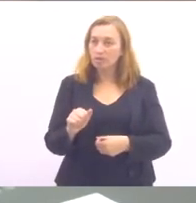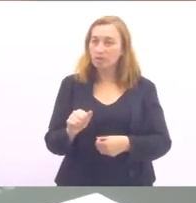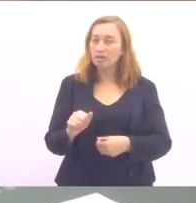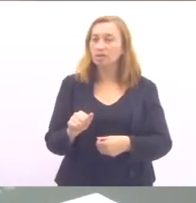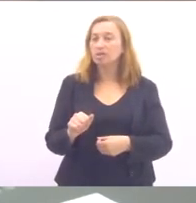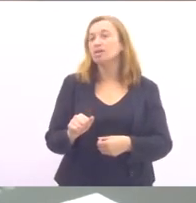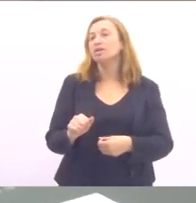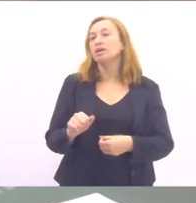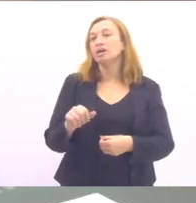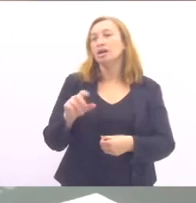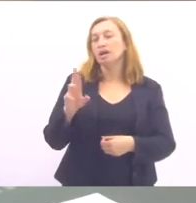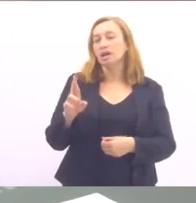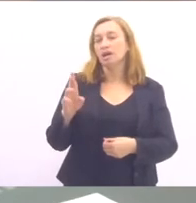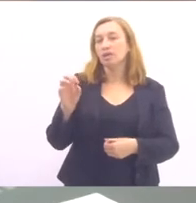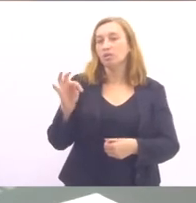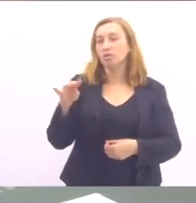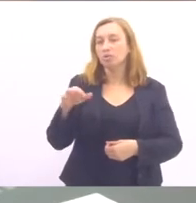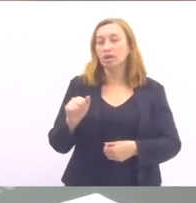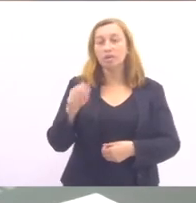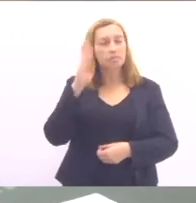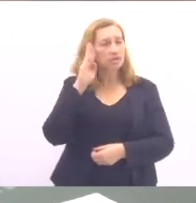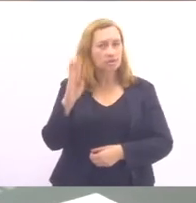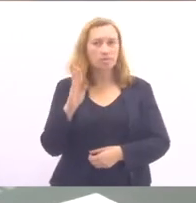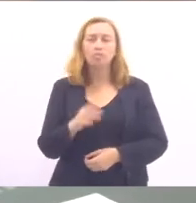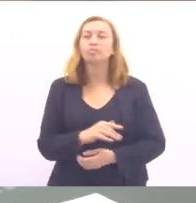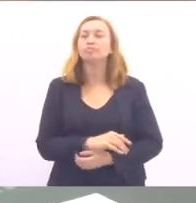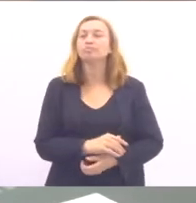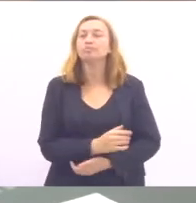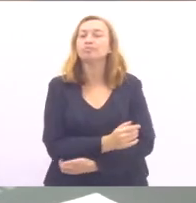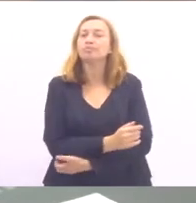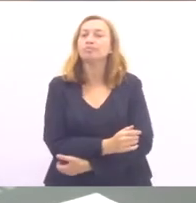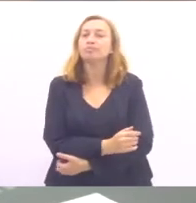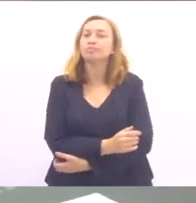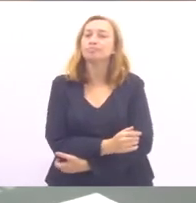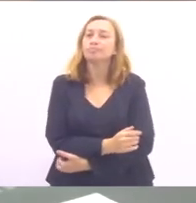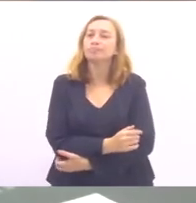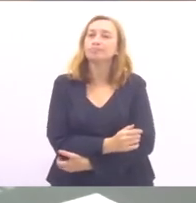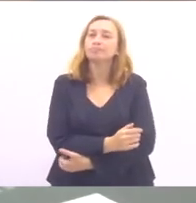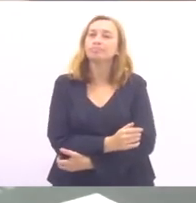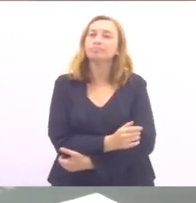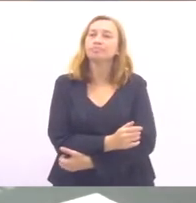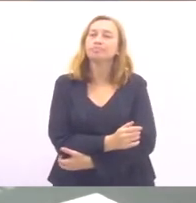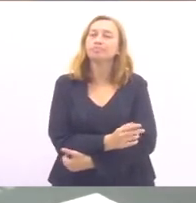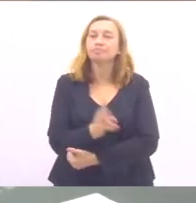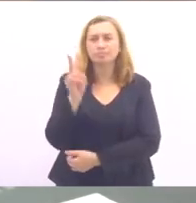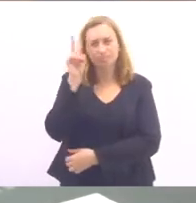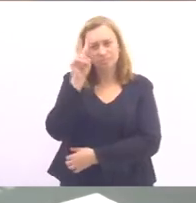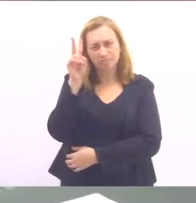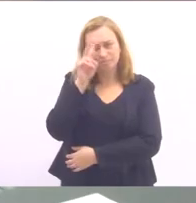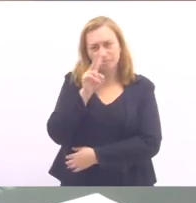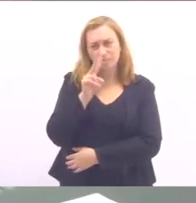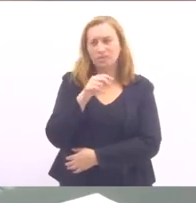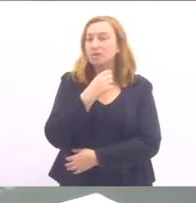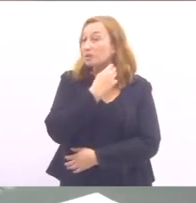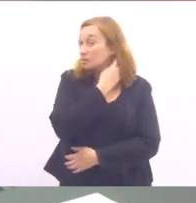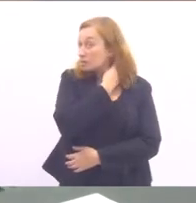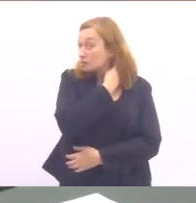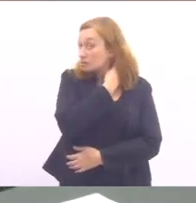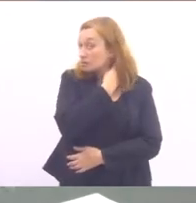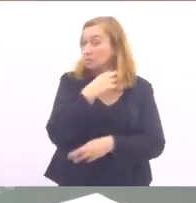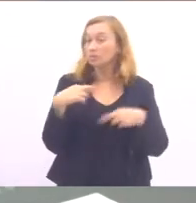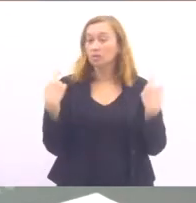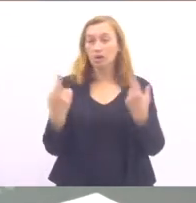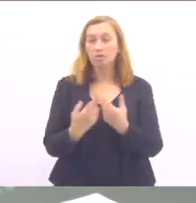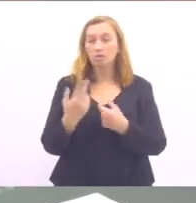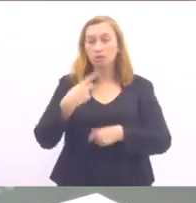uma coisa absolutamente fundamental. E eu me lembro de Portugal, numa audiência que eu